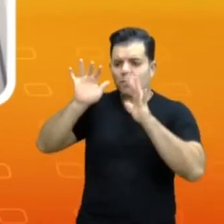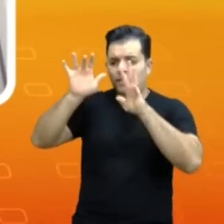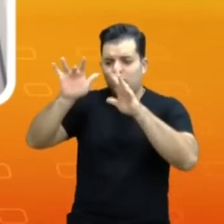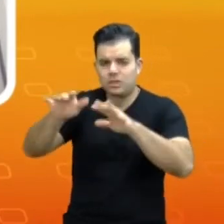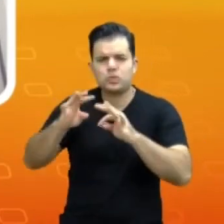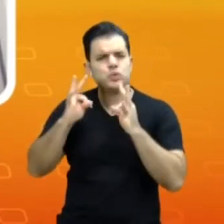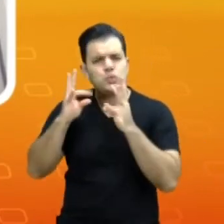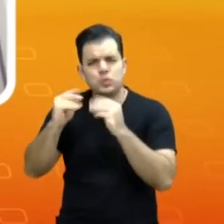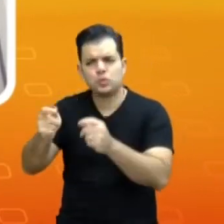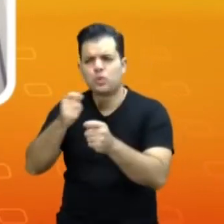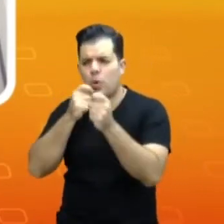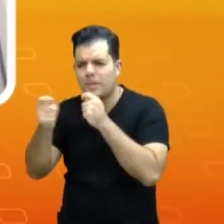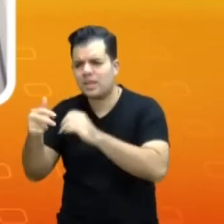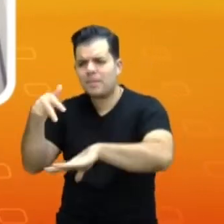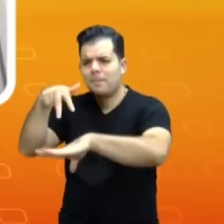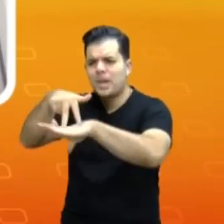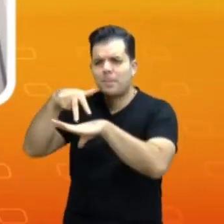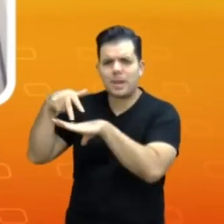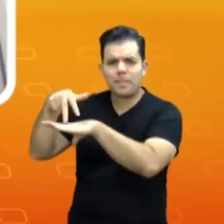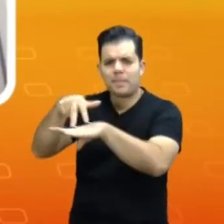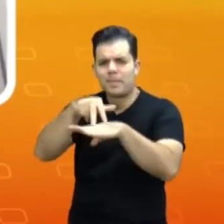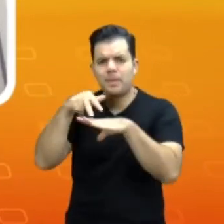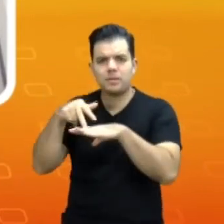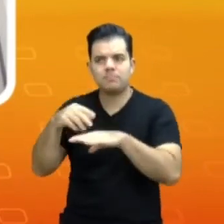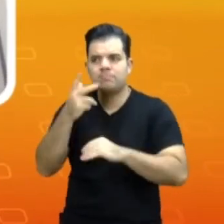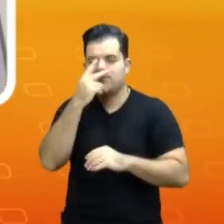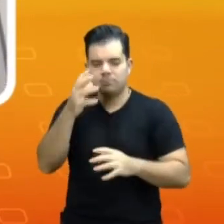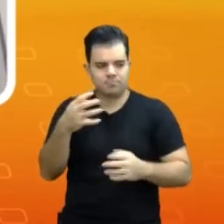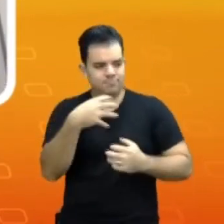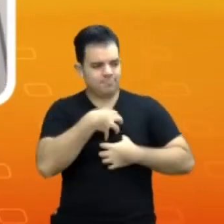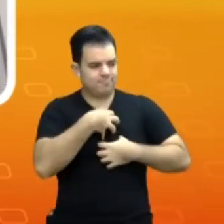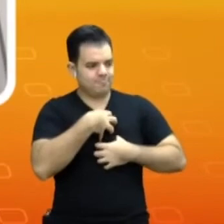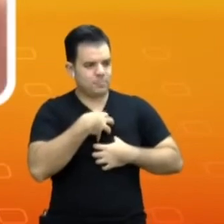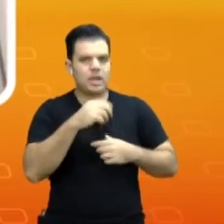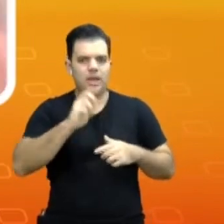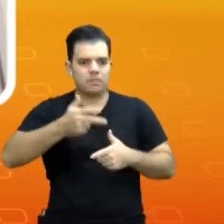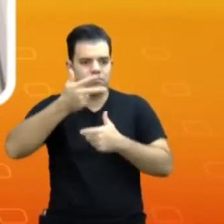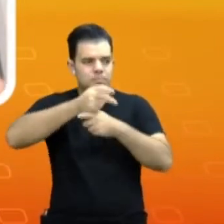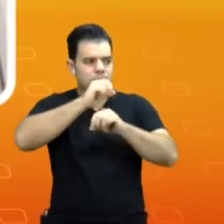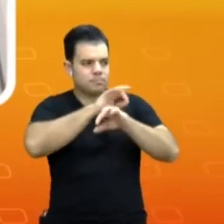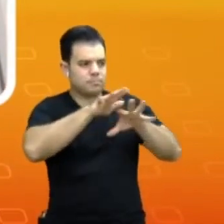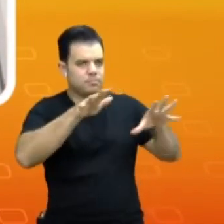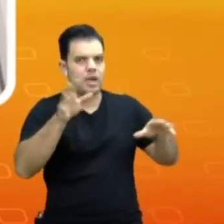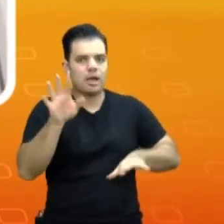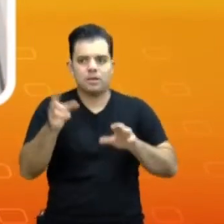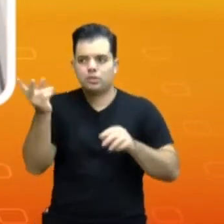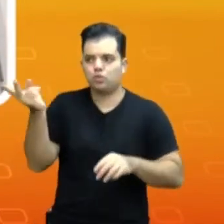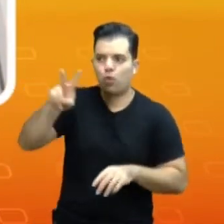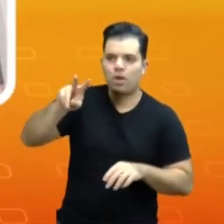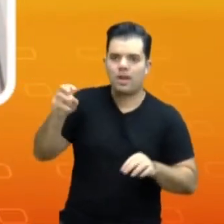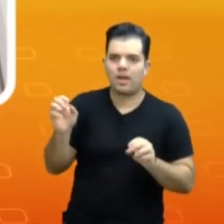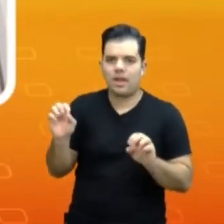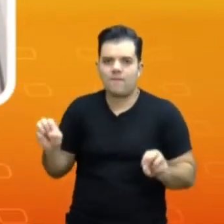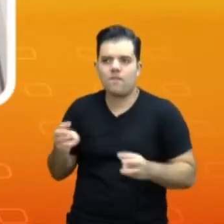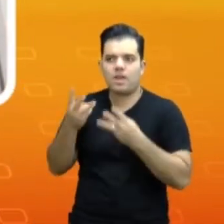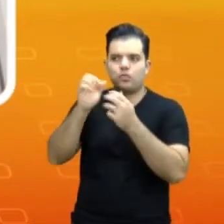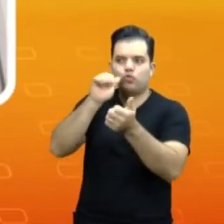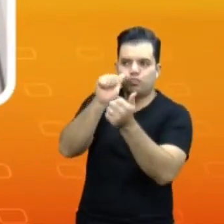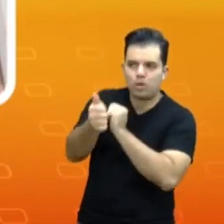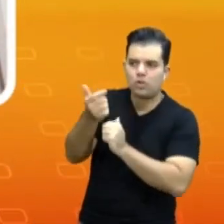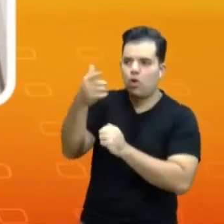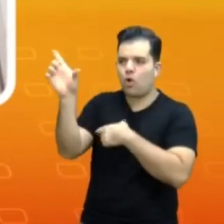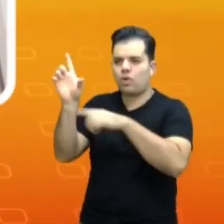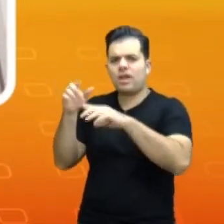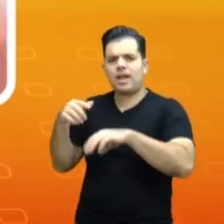todos os comentaristas presentes, eu acho que todo mundo sentiu isso durante a transmissão. Quando pulava de um evento para o outro, já vinha um comentarista